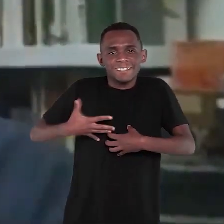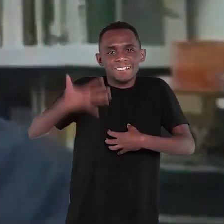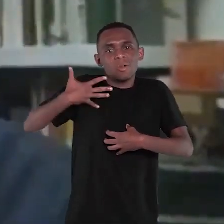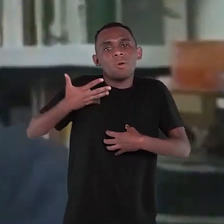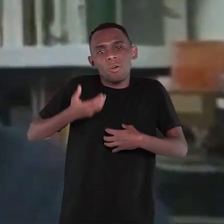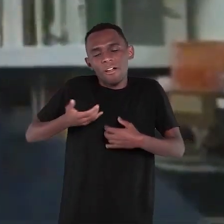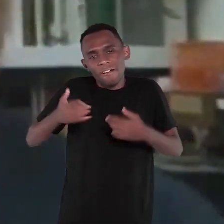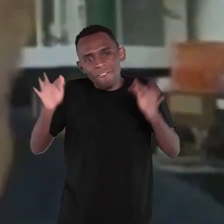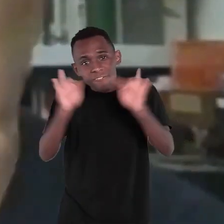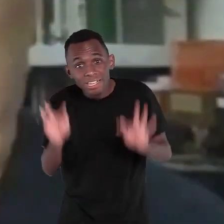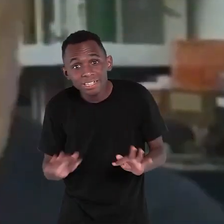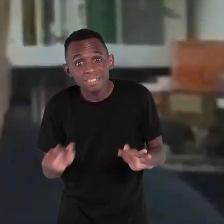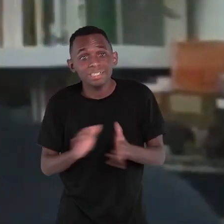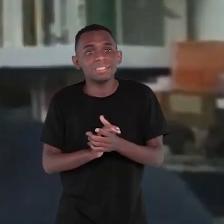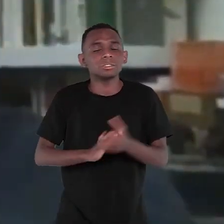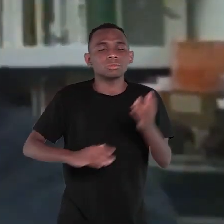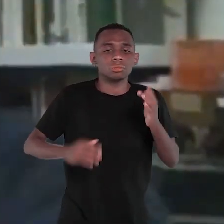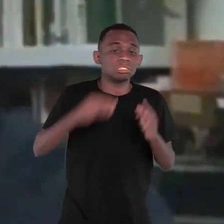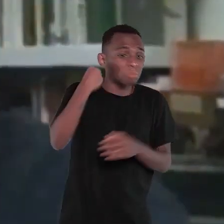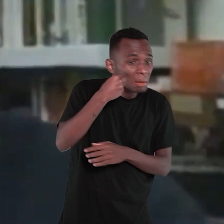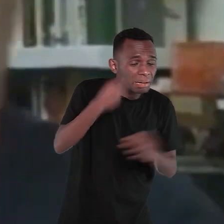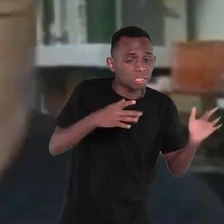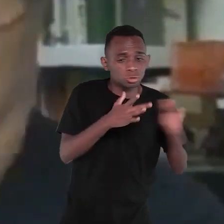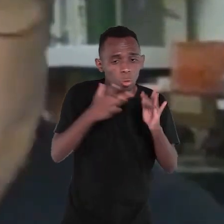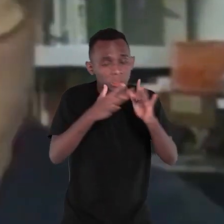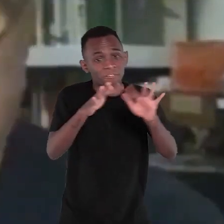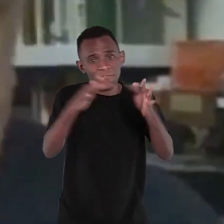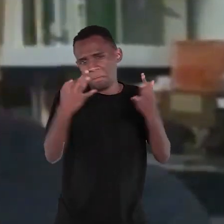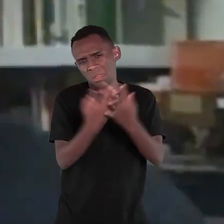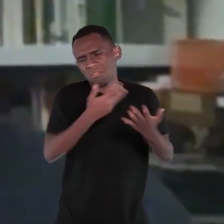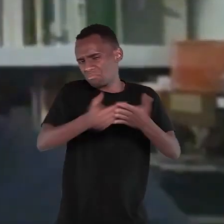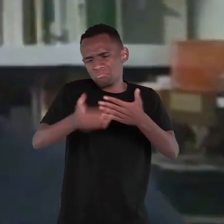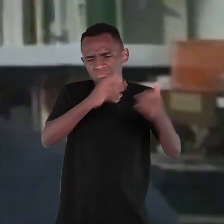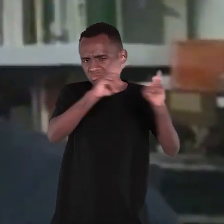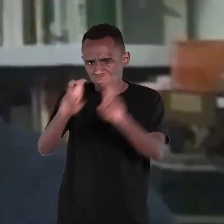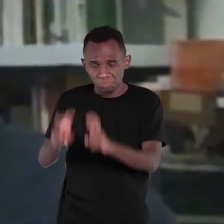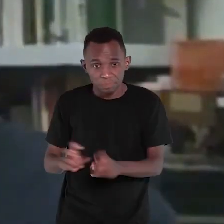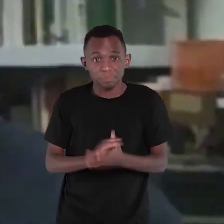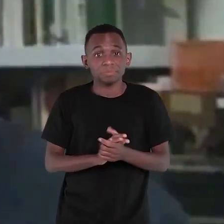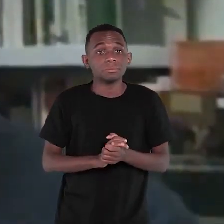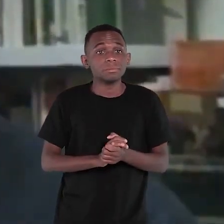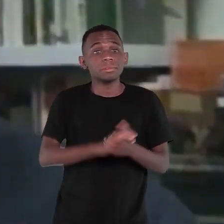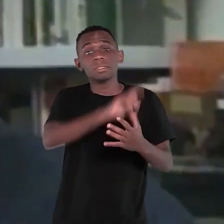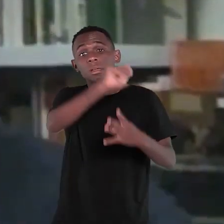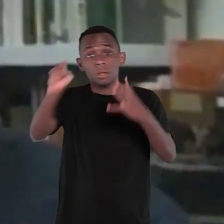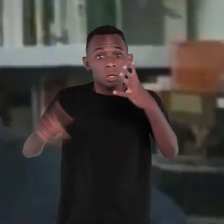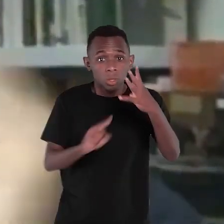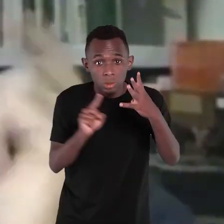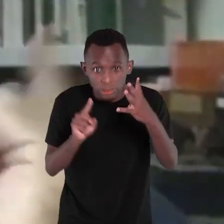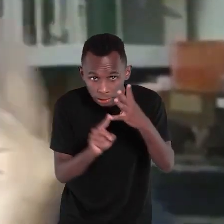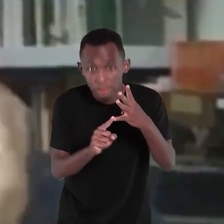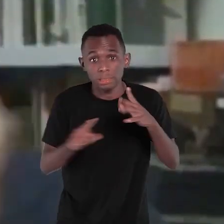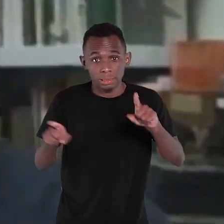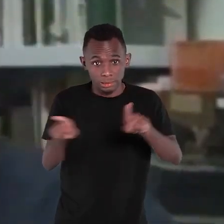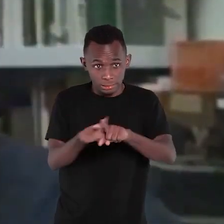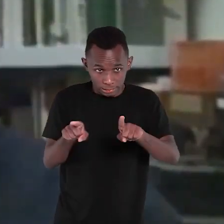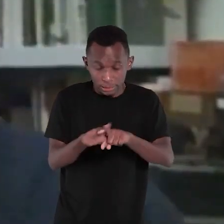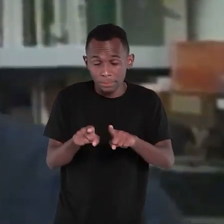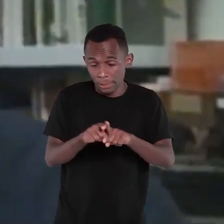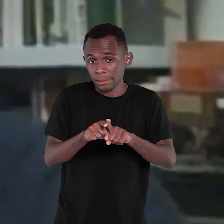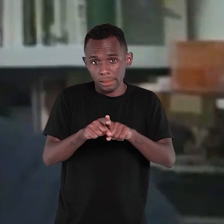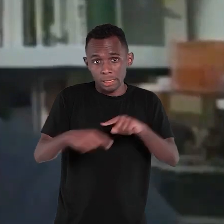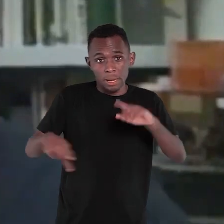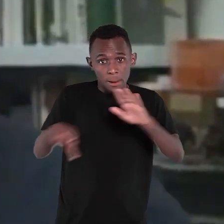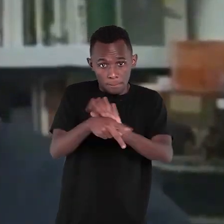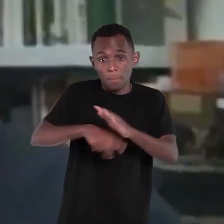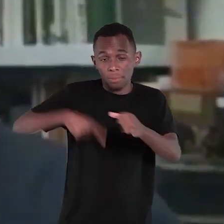caso, para ter um convívio familiar, para seja o que for, né? E, por fim, e esta é uma função